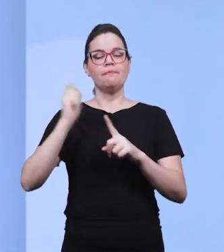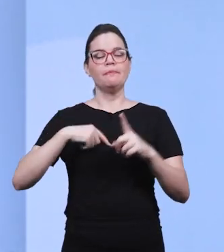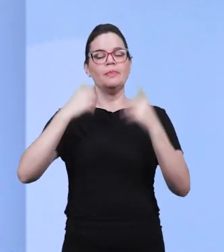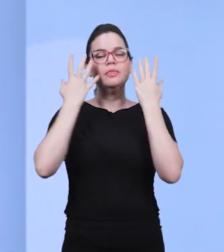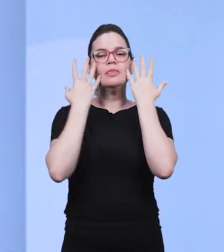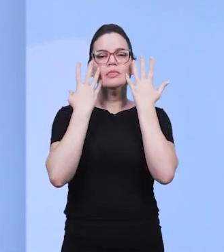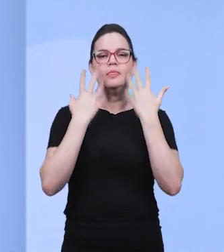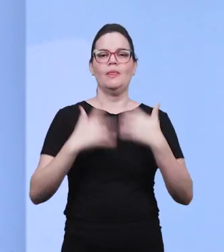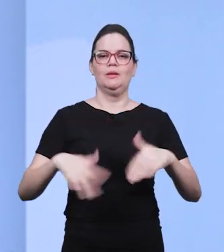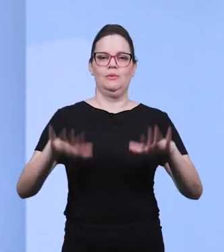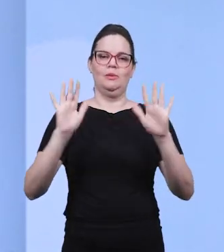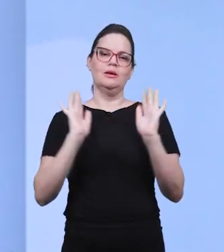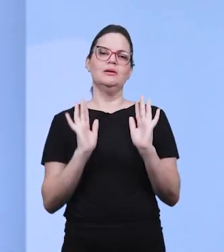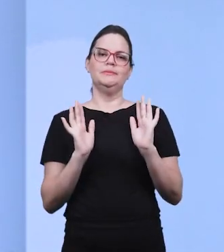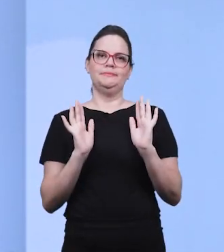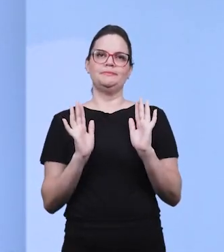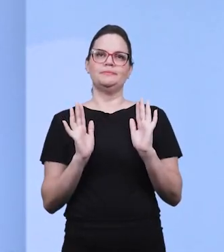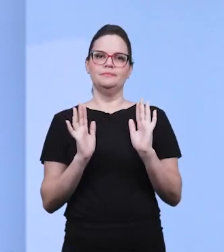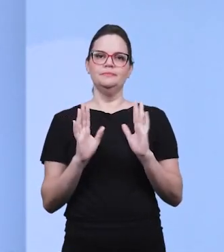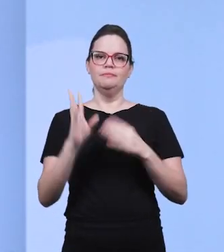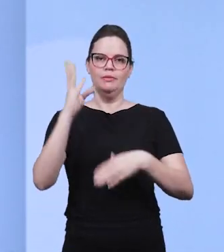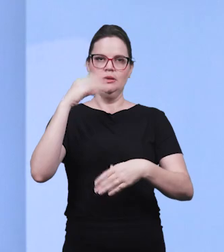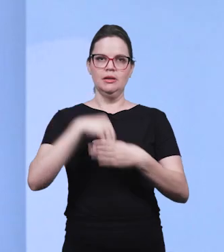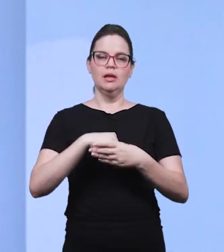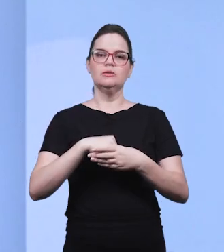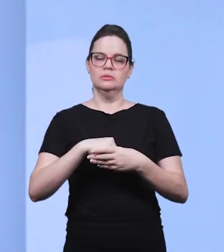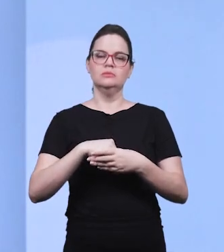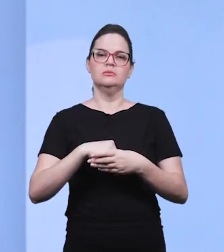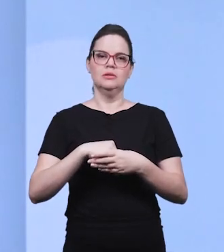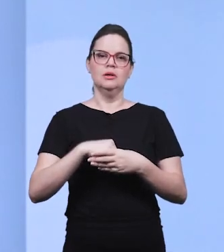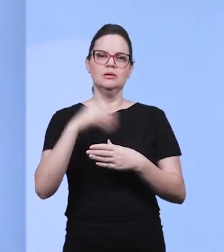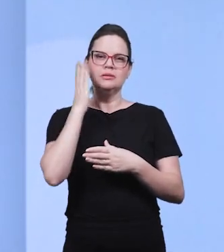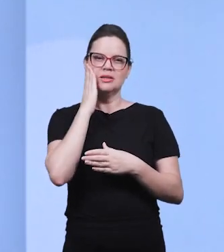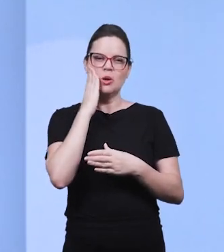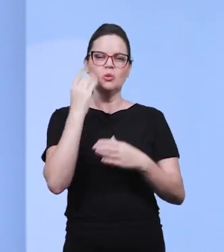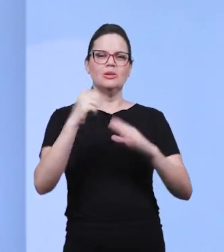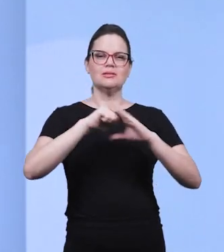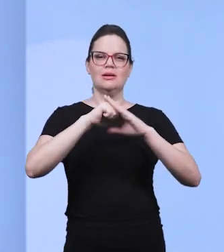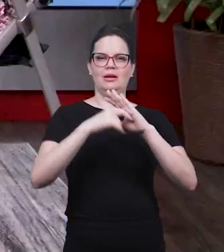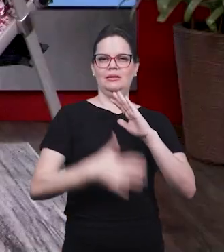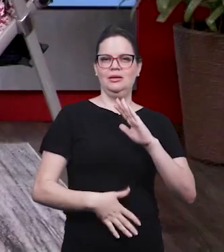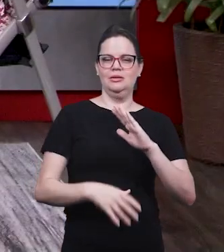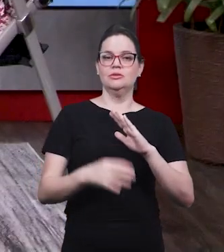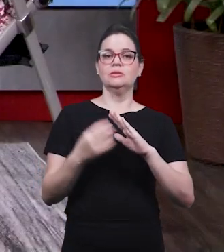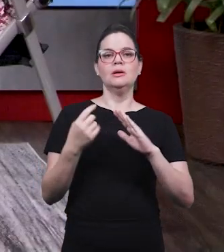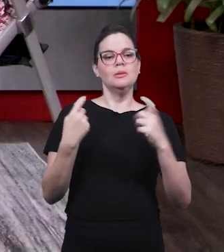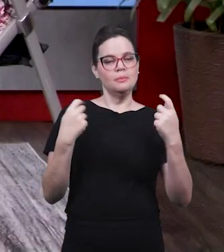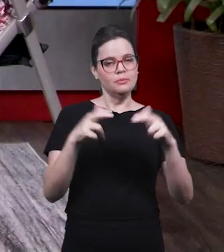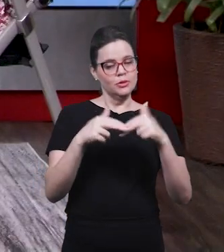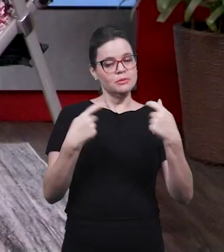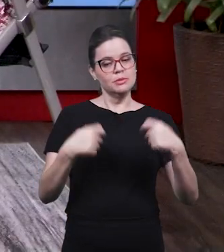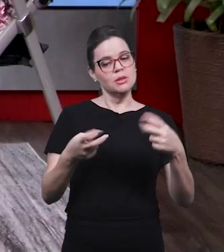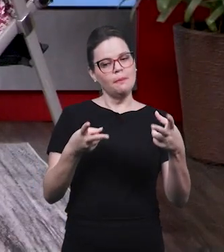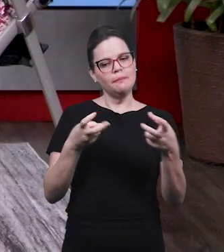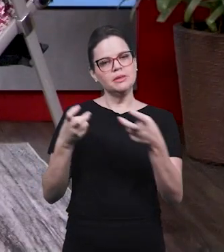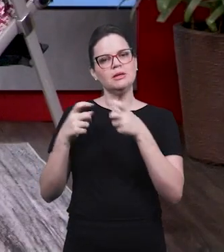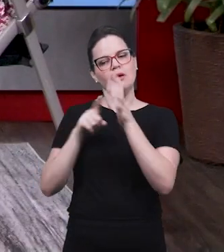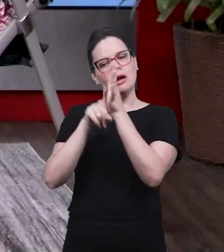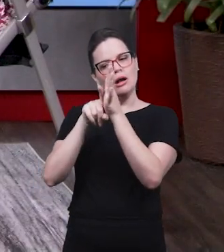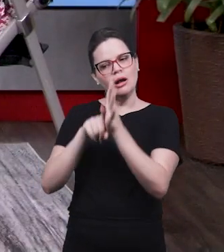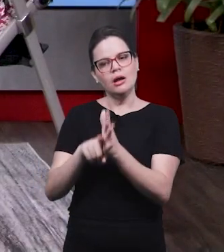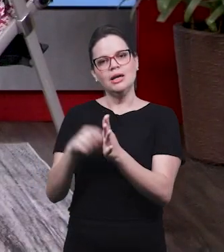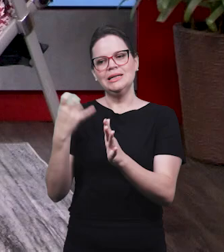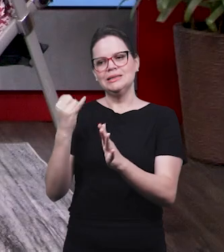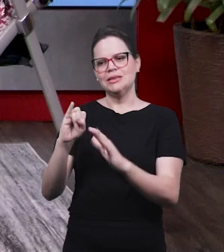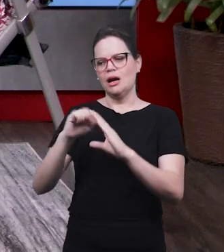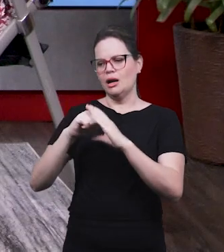curso ali dentro desses padrões, é importante nós observarmos. Se tiver alguma coisa fora disso, precisa sim investigar para